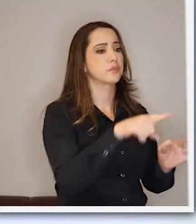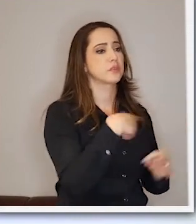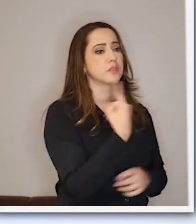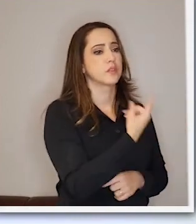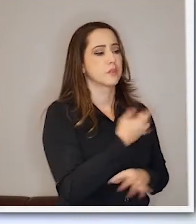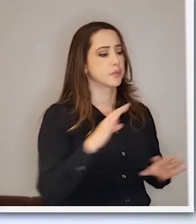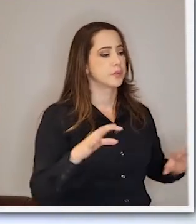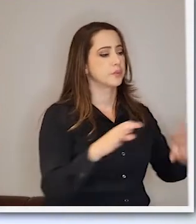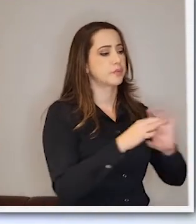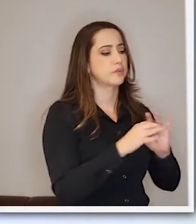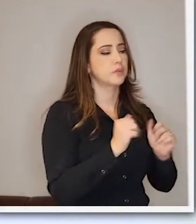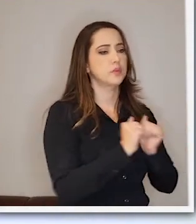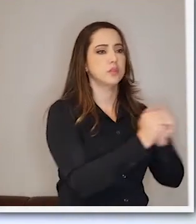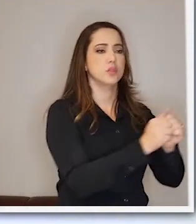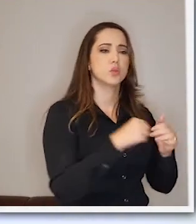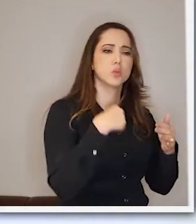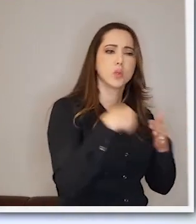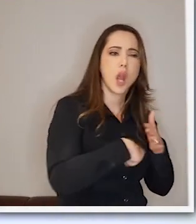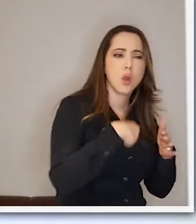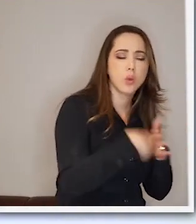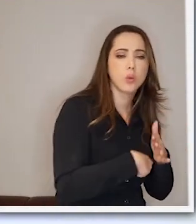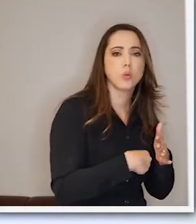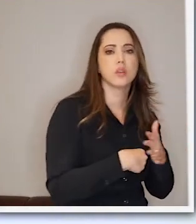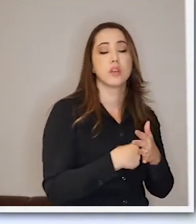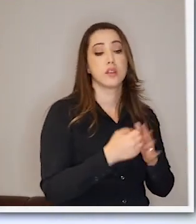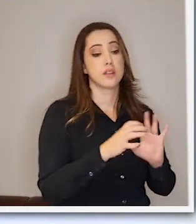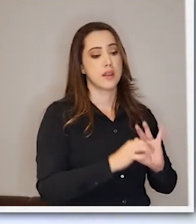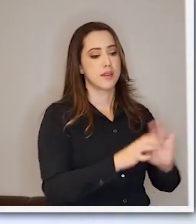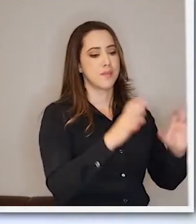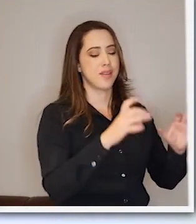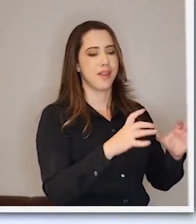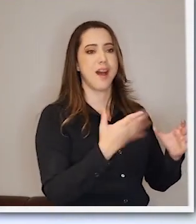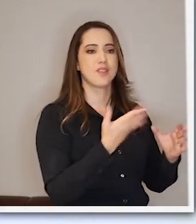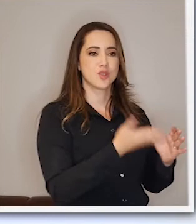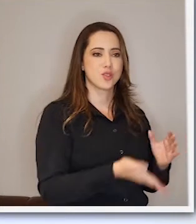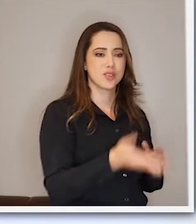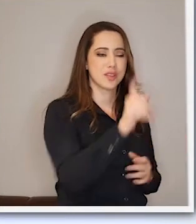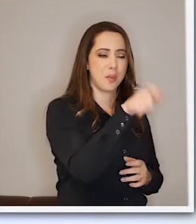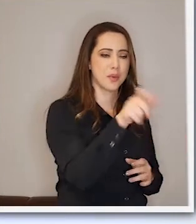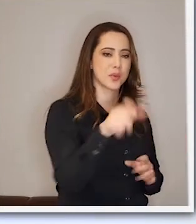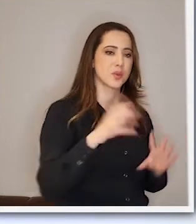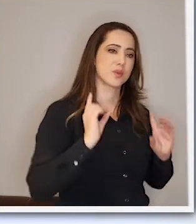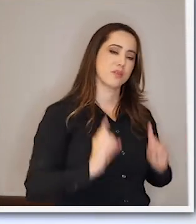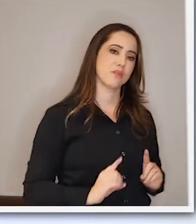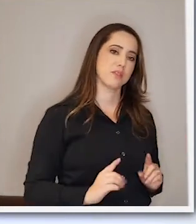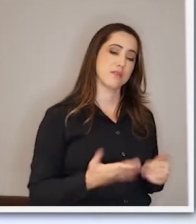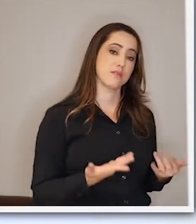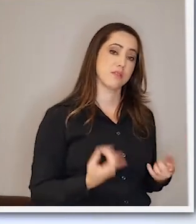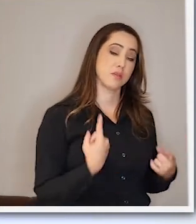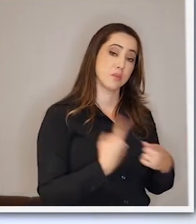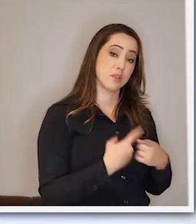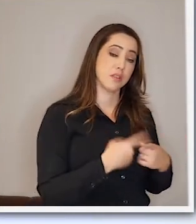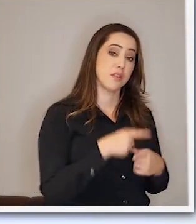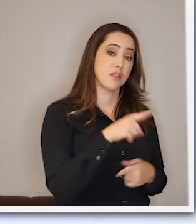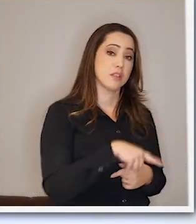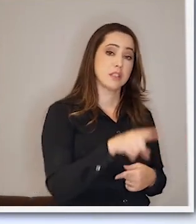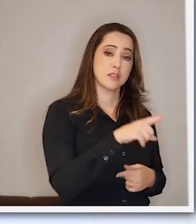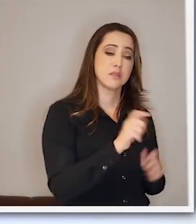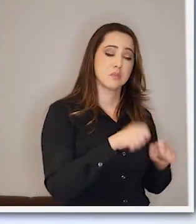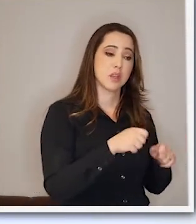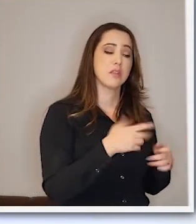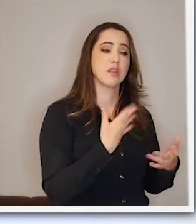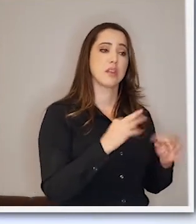a tecnologia, porque as tecnologias digitais, elas são nossas parceiras na luta da autonomia